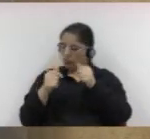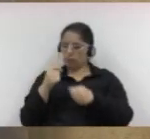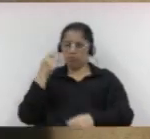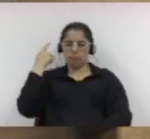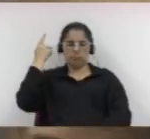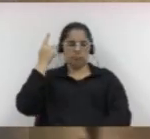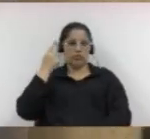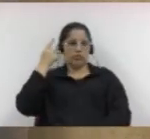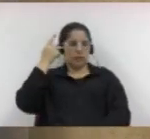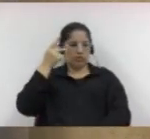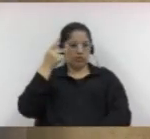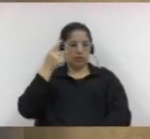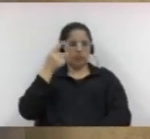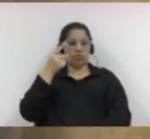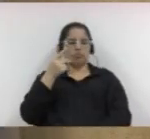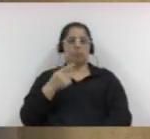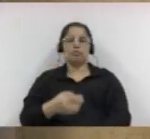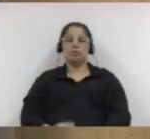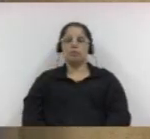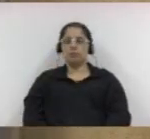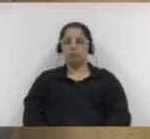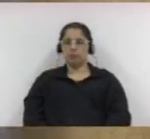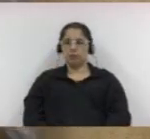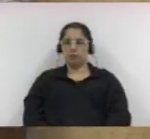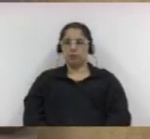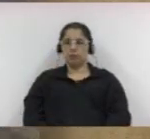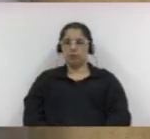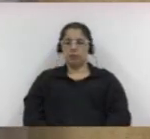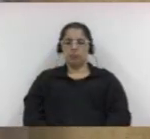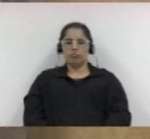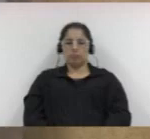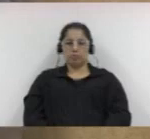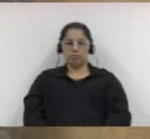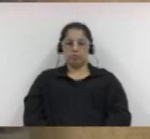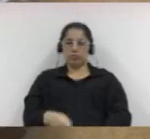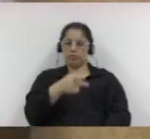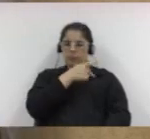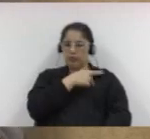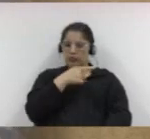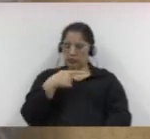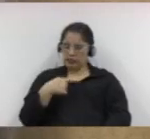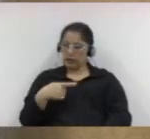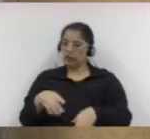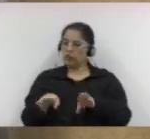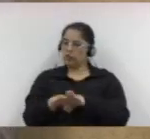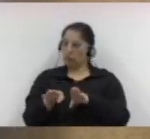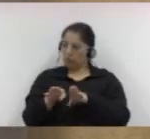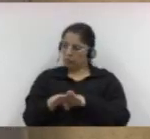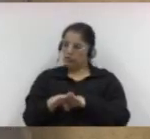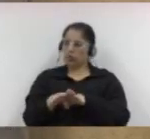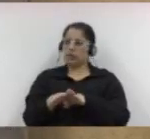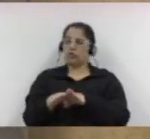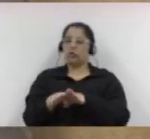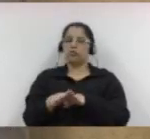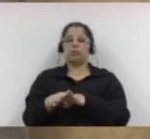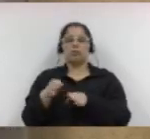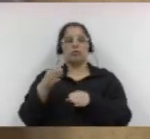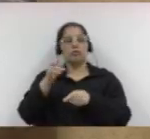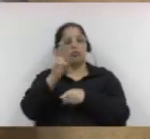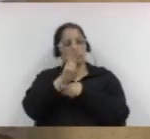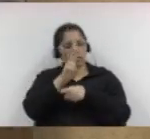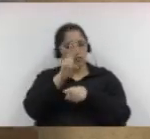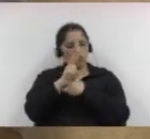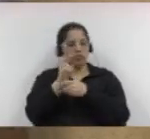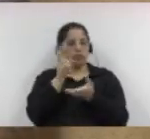suas demandas atendidas na medida do possível. Senhor presidente, eu estou tratando desse assunto, voltei para a minha área profissional este ano e